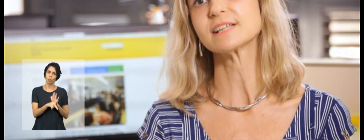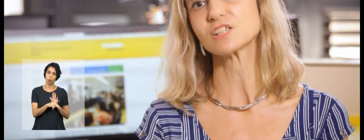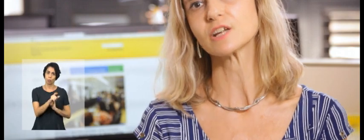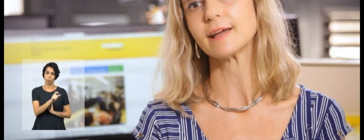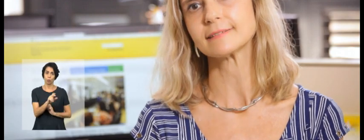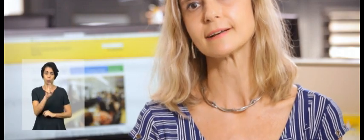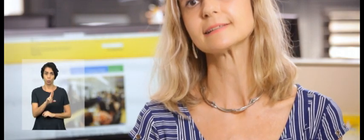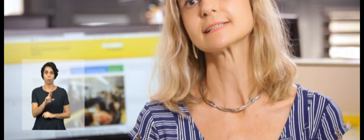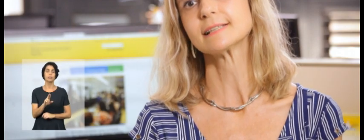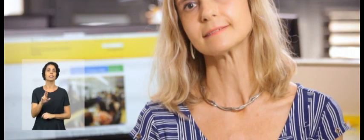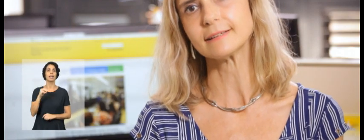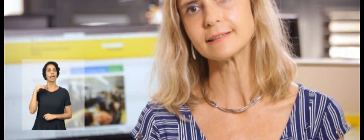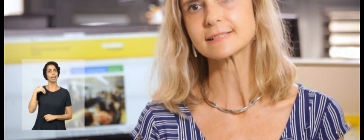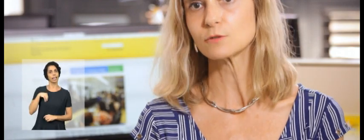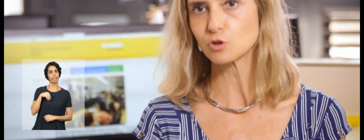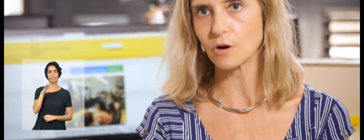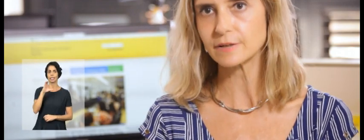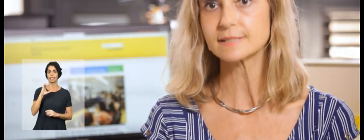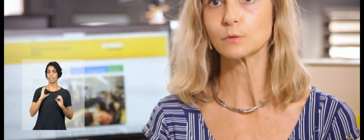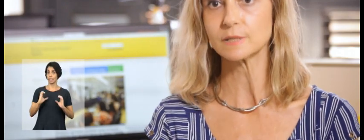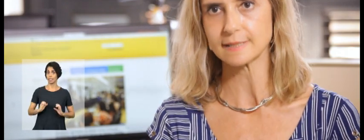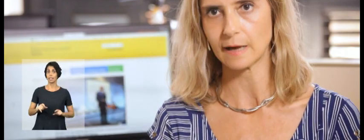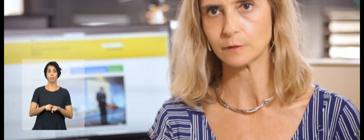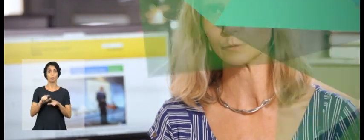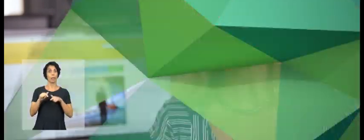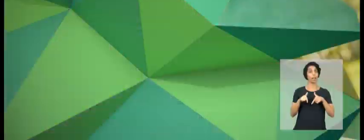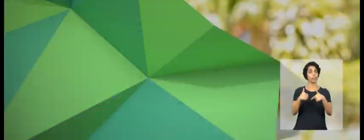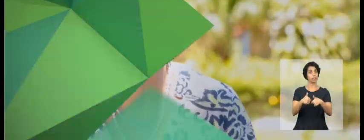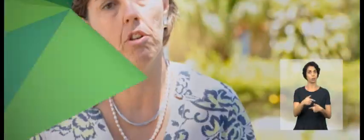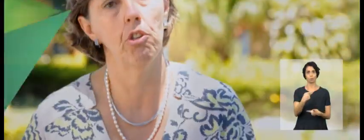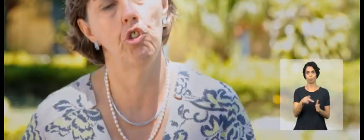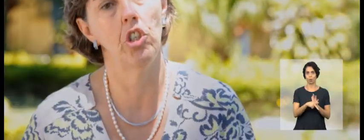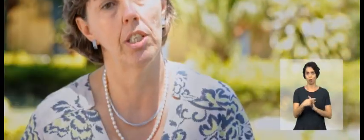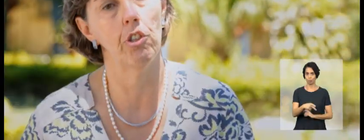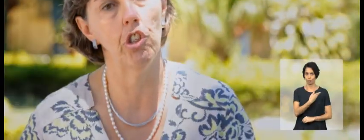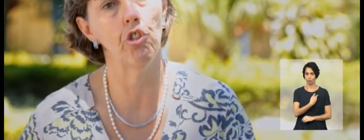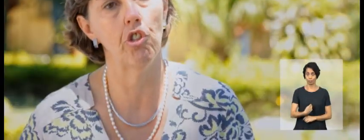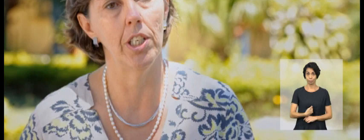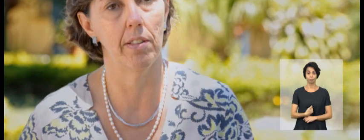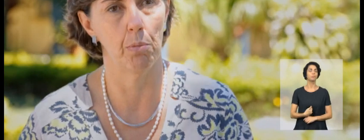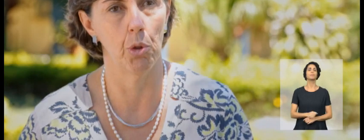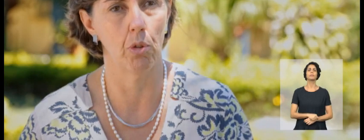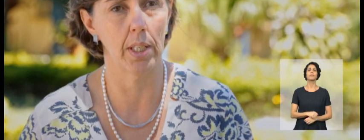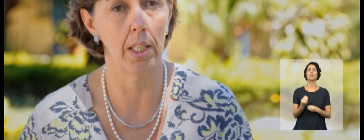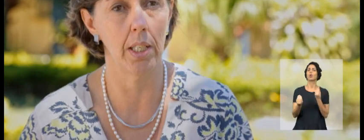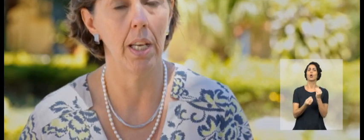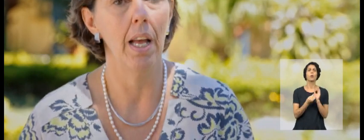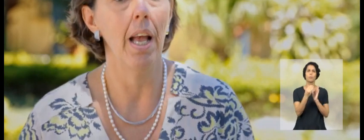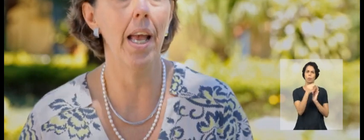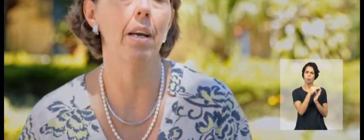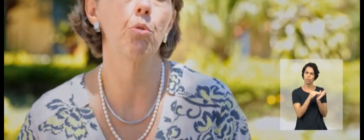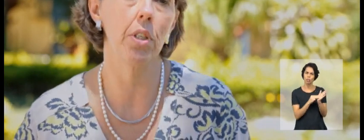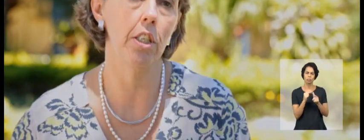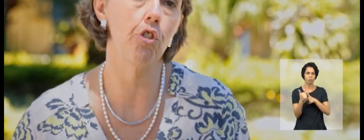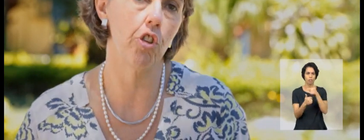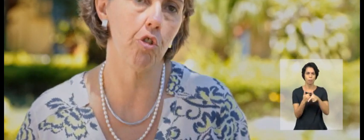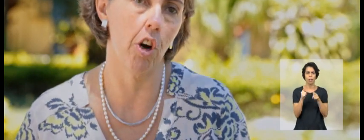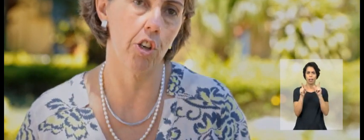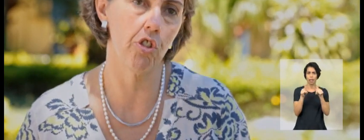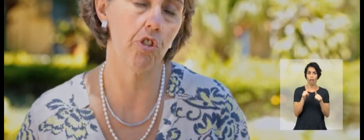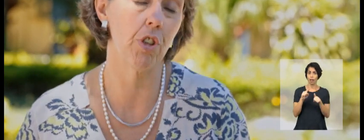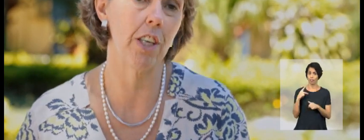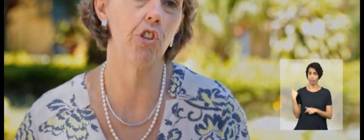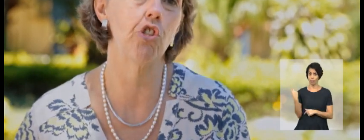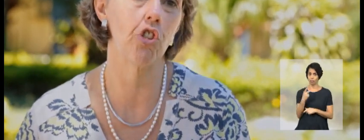de transferência de renda, Renda Cidadã e Ação Jovem, que são do Estado. Denise Neto. A estratégia que a gente utiliza muito aqui é unir os